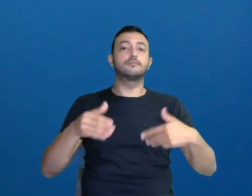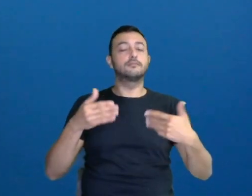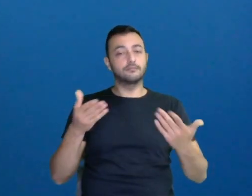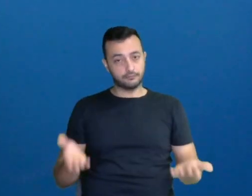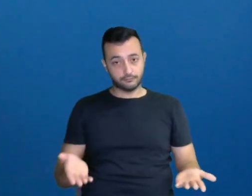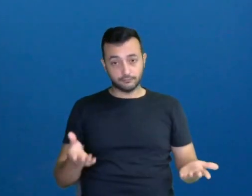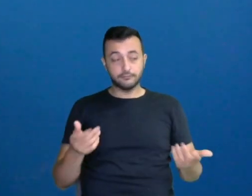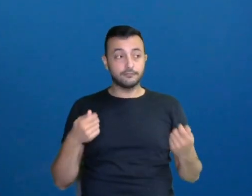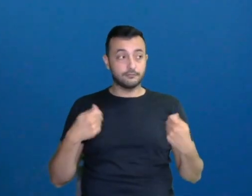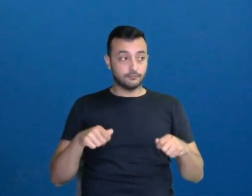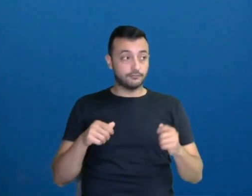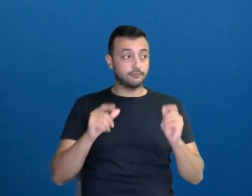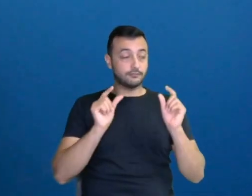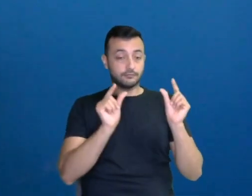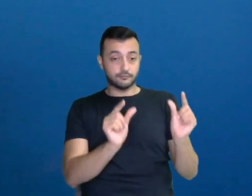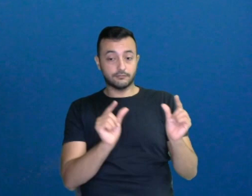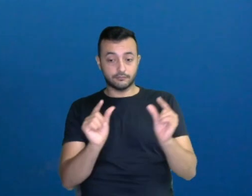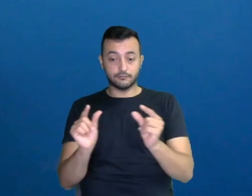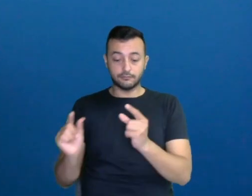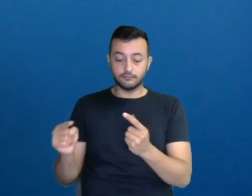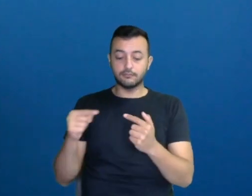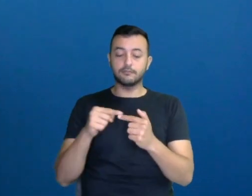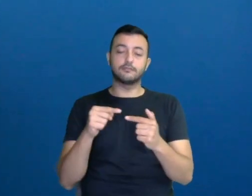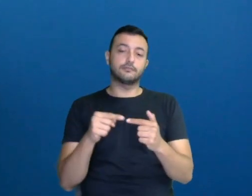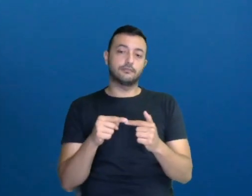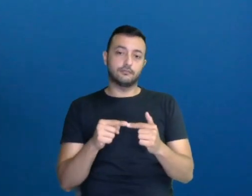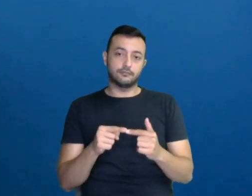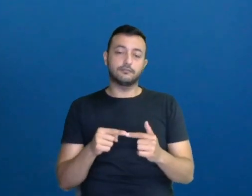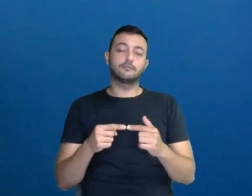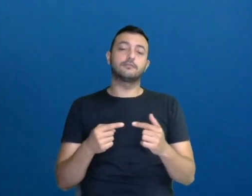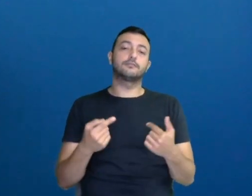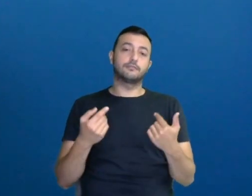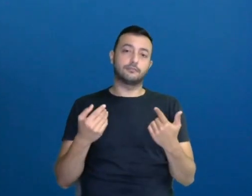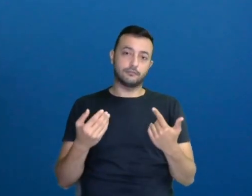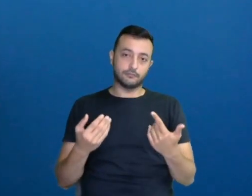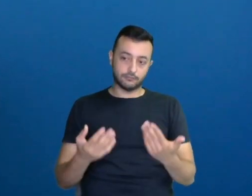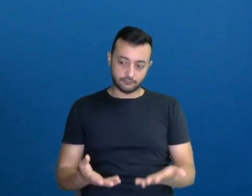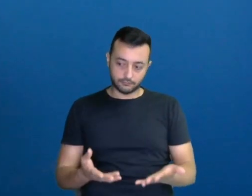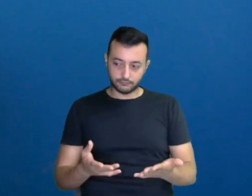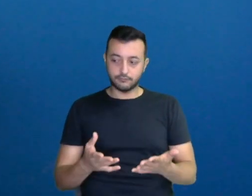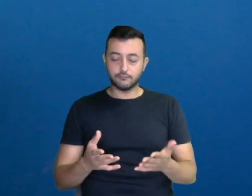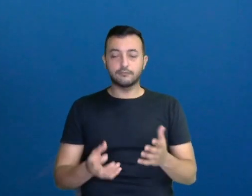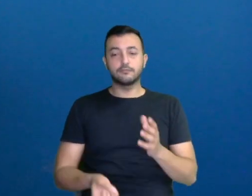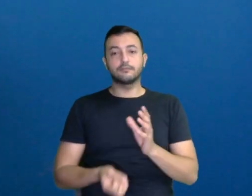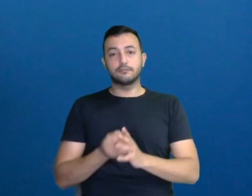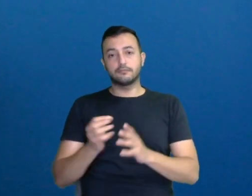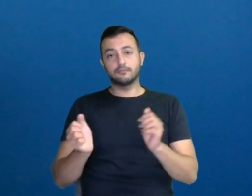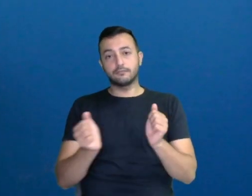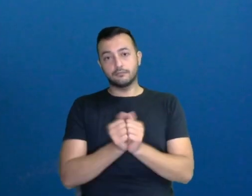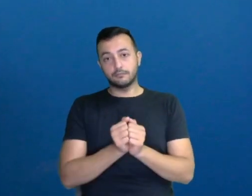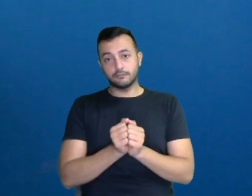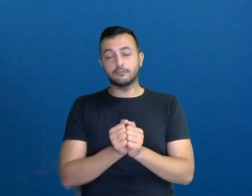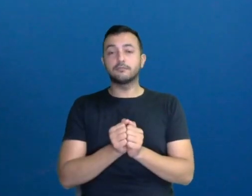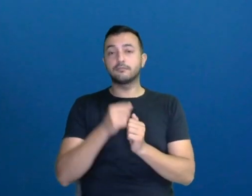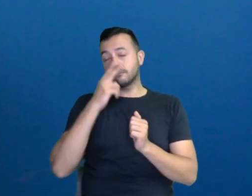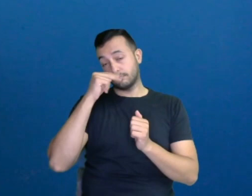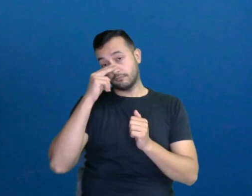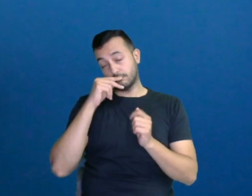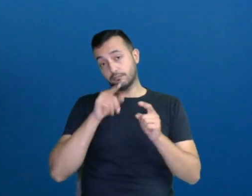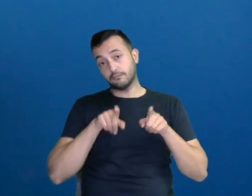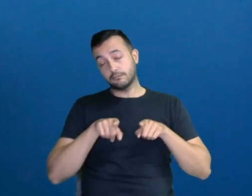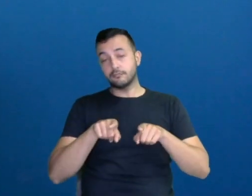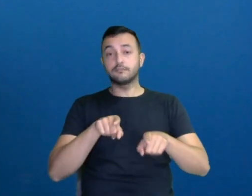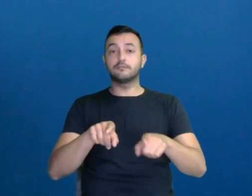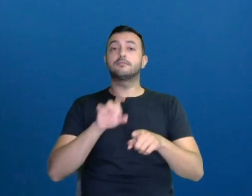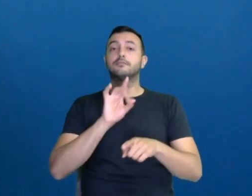você tem que pegar segmentos correspondentes, associados, que foram formados a partir das mesmas paralelas